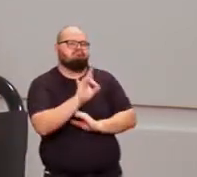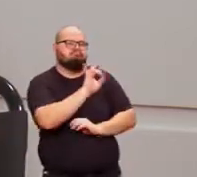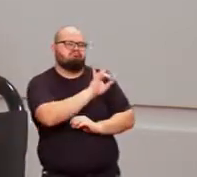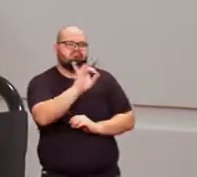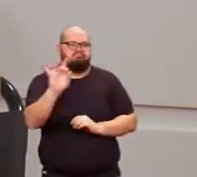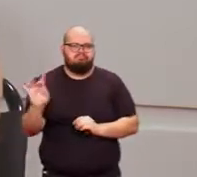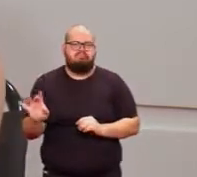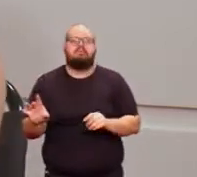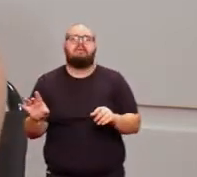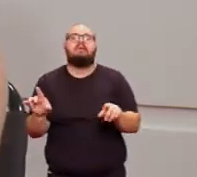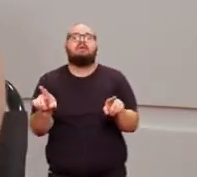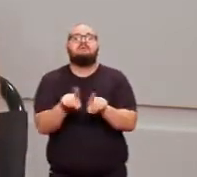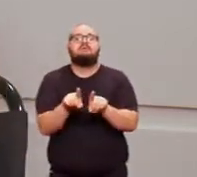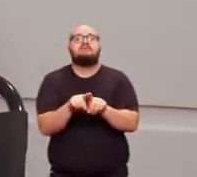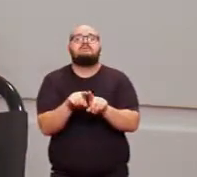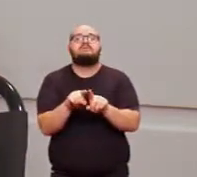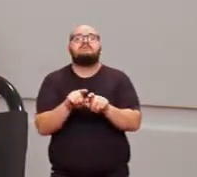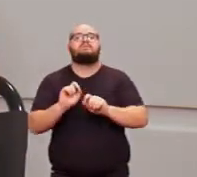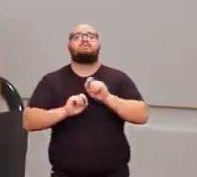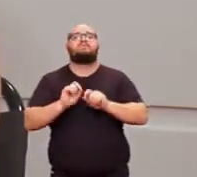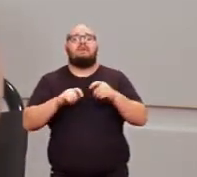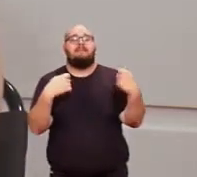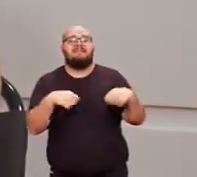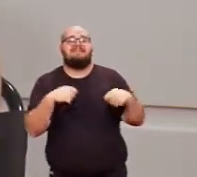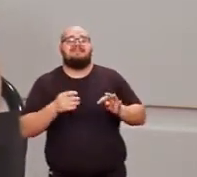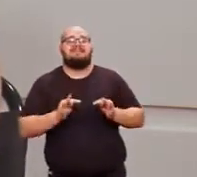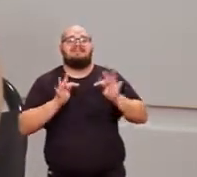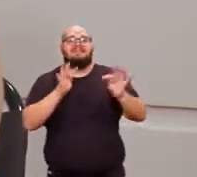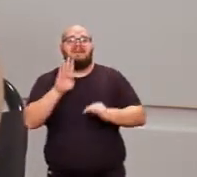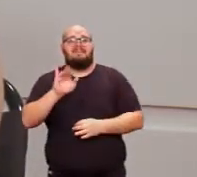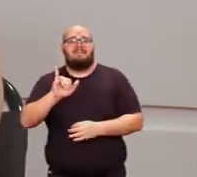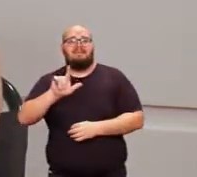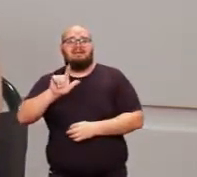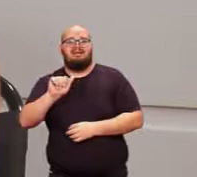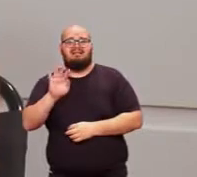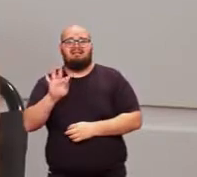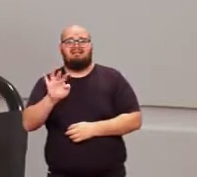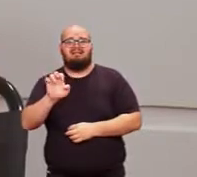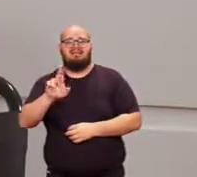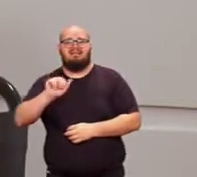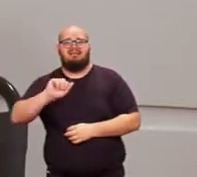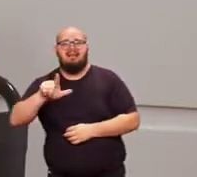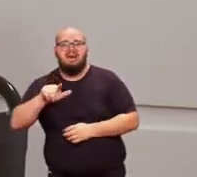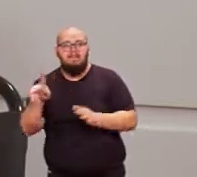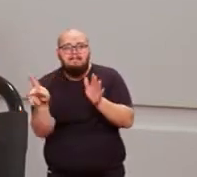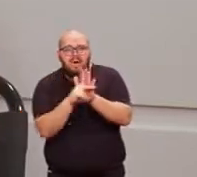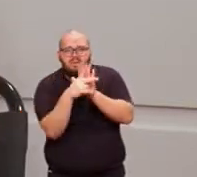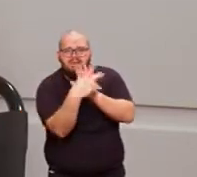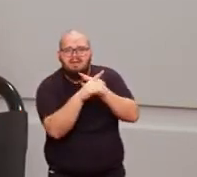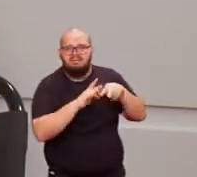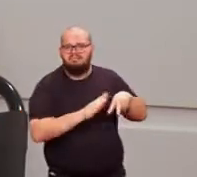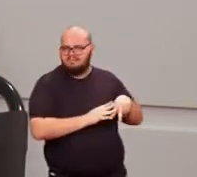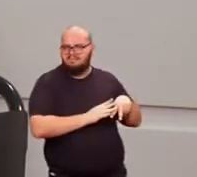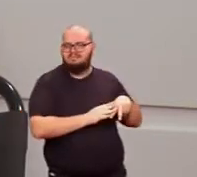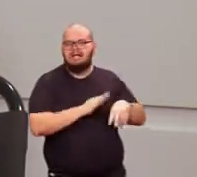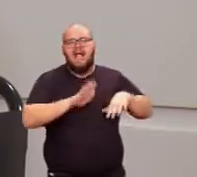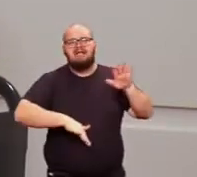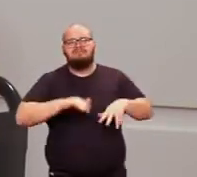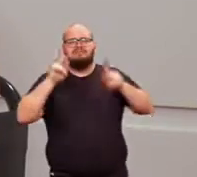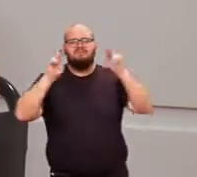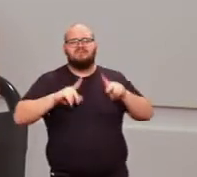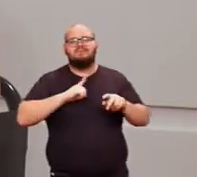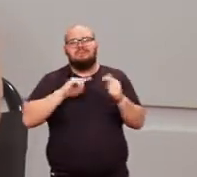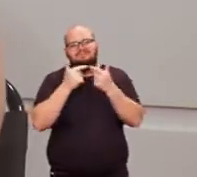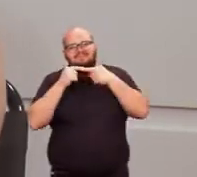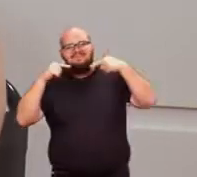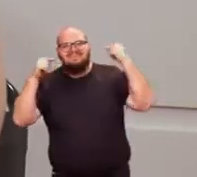área, e em relação também à sua necessidade bilateral do paciente. Porque a gente consegue observar que, eventualmente, tem pacientes, por exemplo, que ele tem